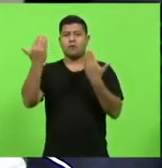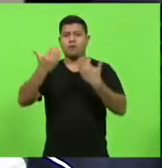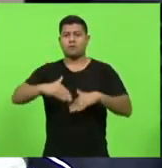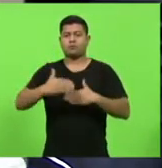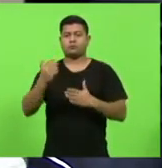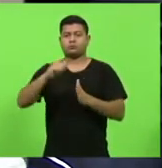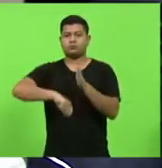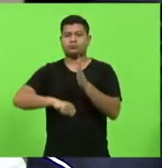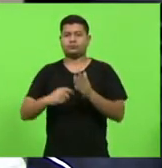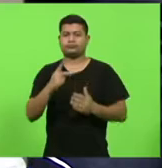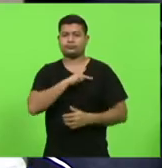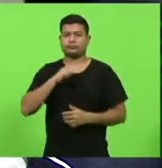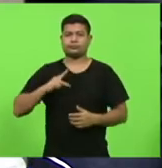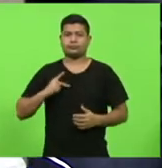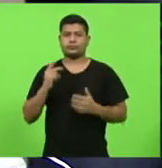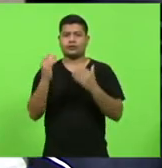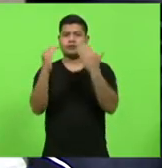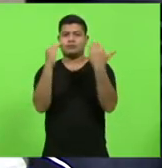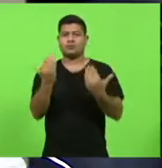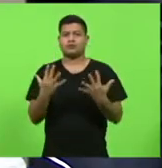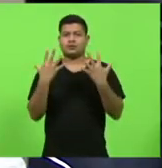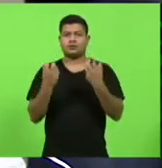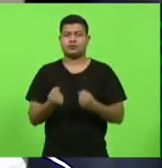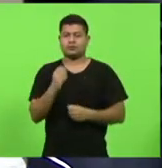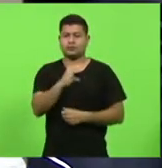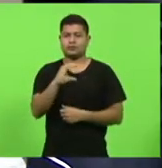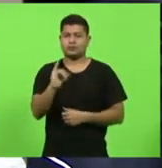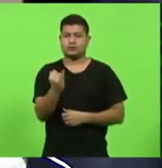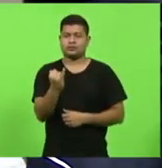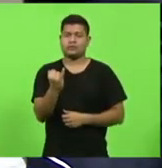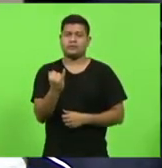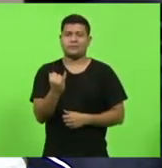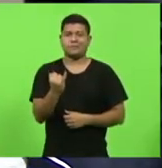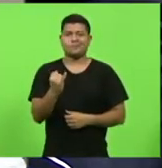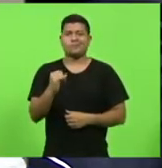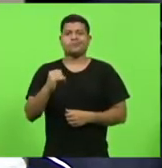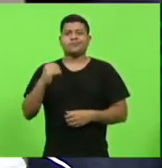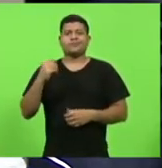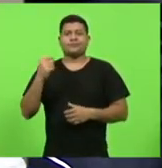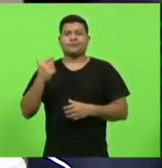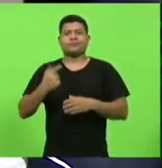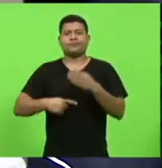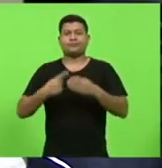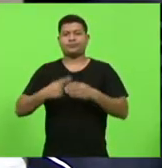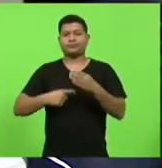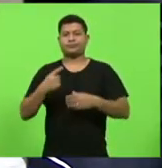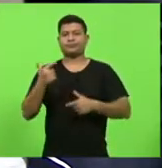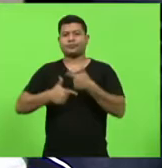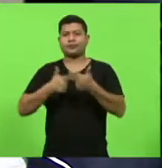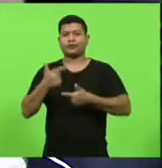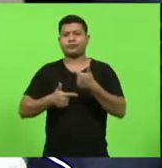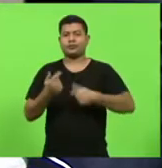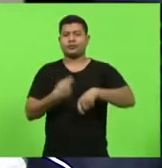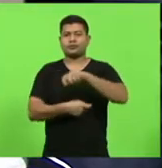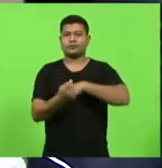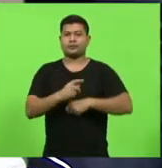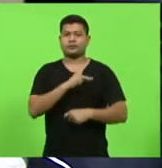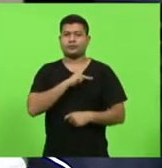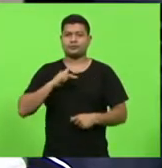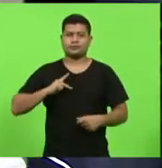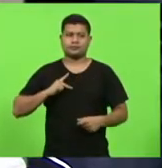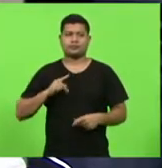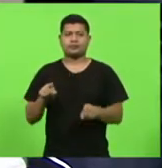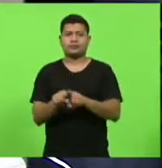das comissões de Constituição e Justiça, Comissão de Trabalho, Administração e Serviço Público e Comissão de